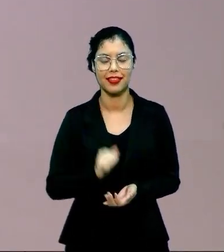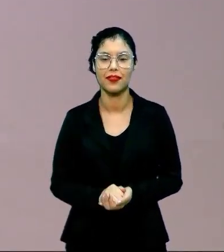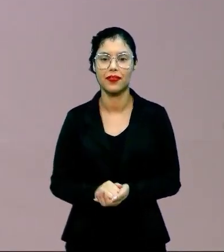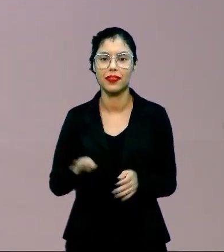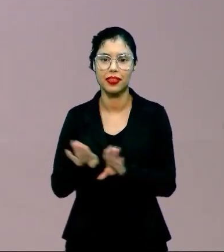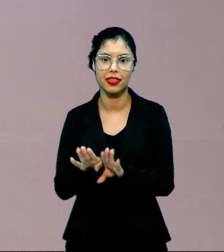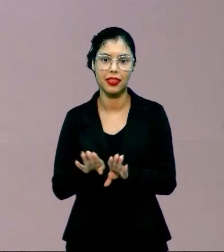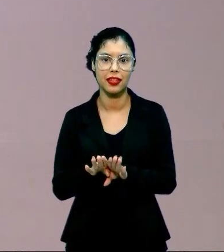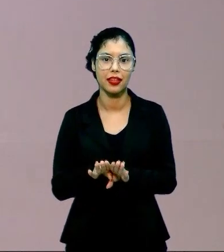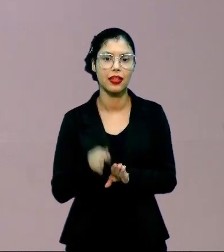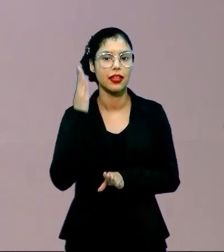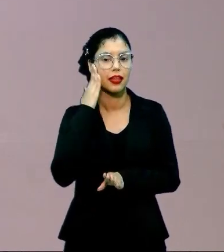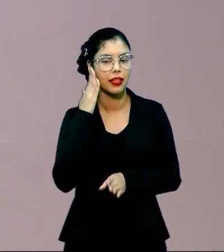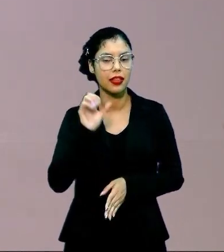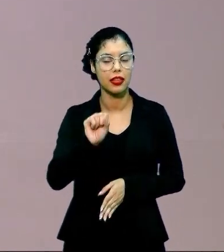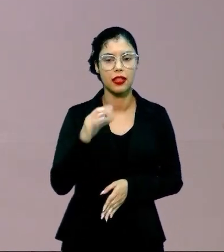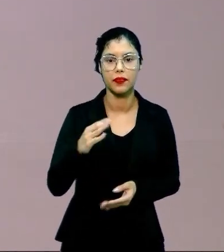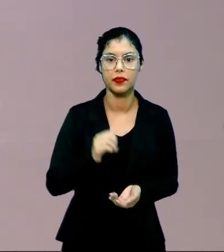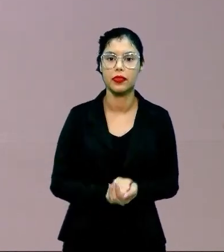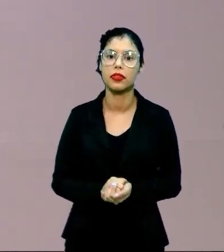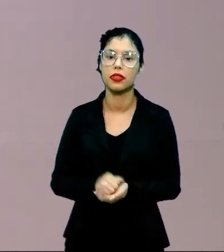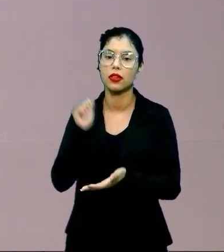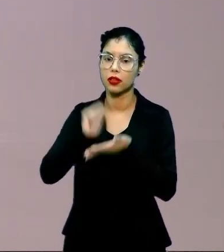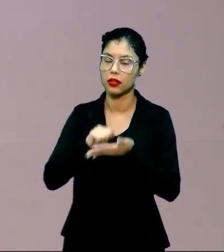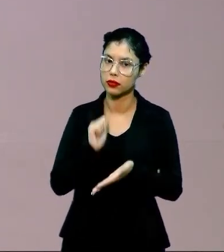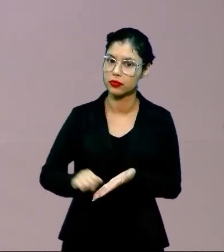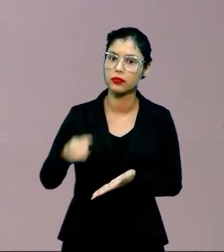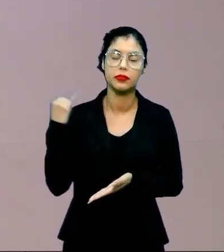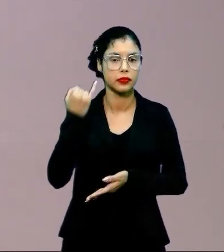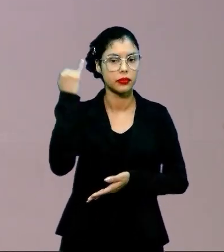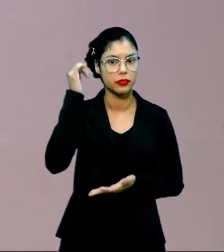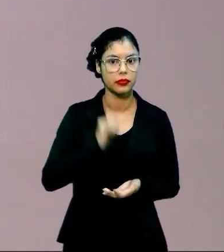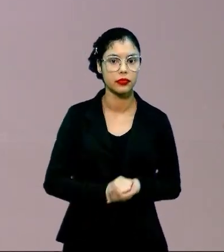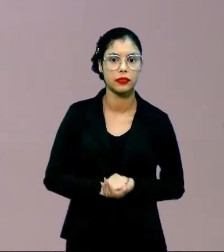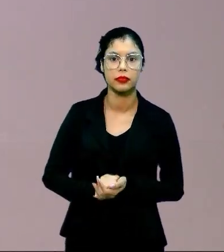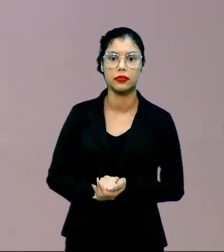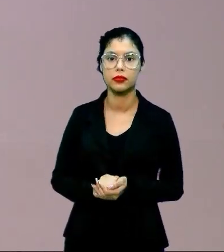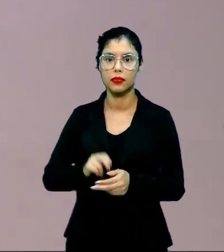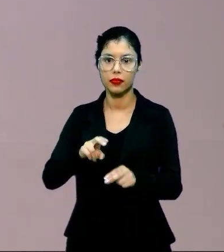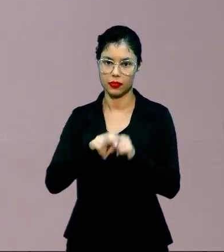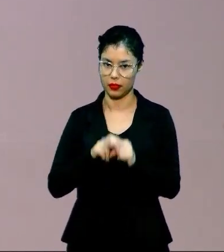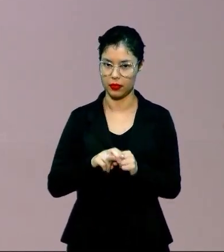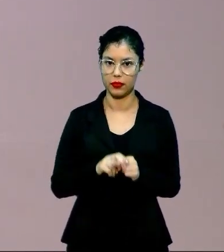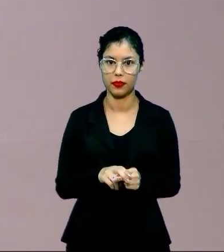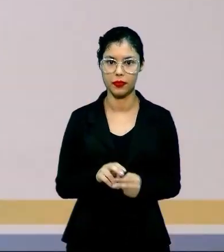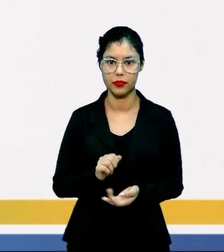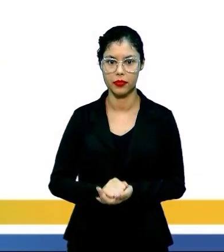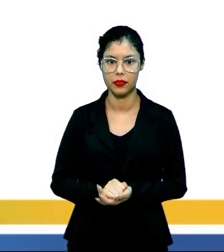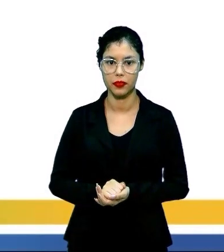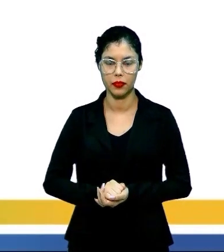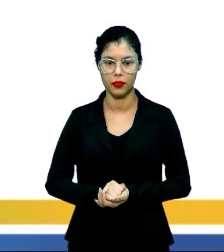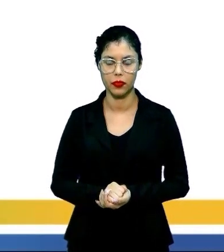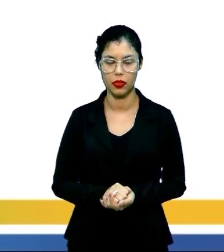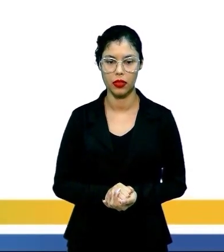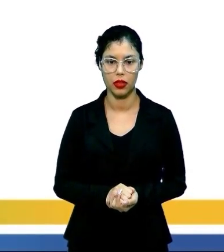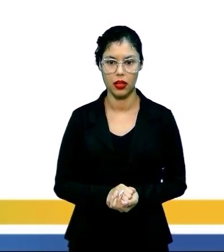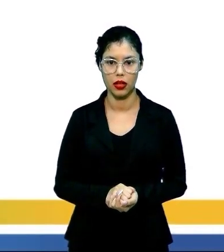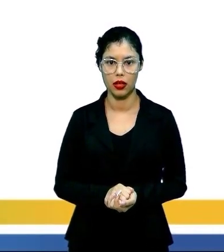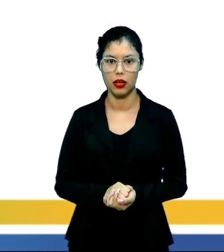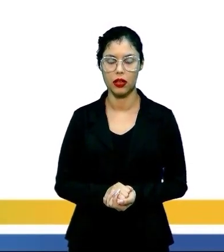Mas vocês compreendem. Então, ele é um escritor importantíssimo, por isso é importante citá-lo, tá bom?